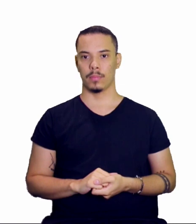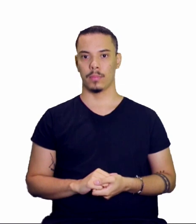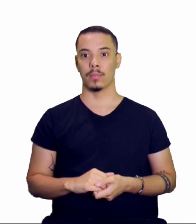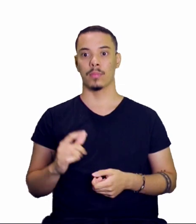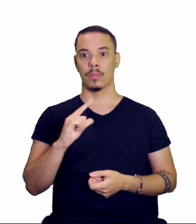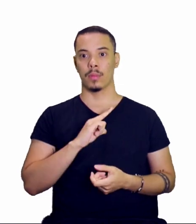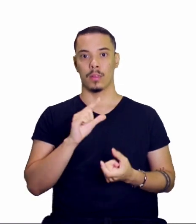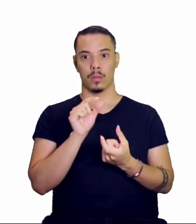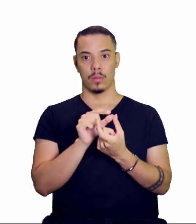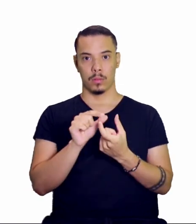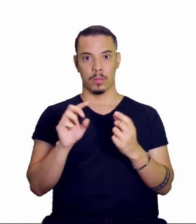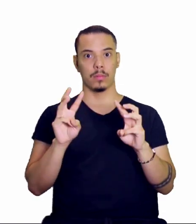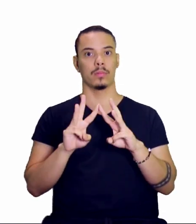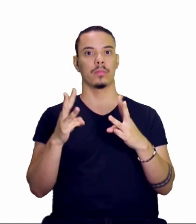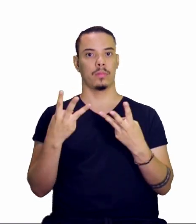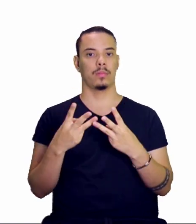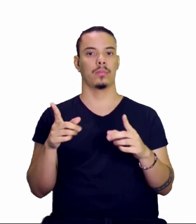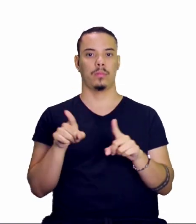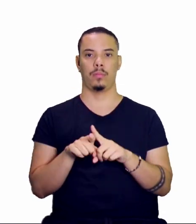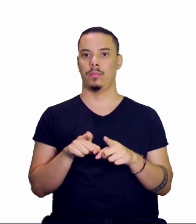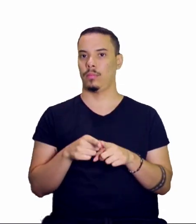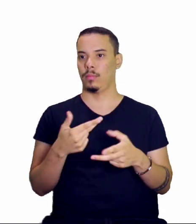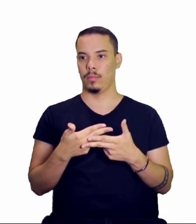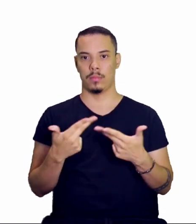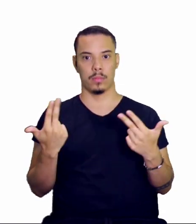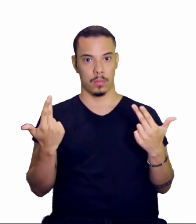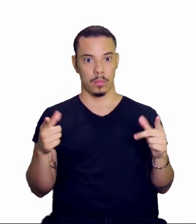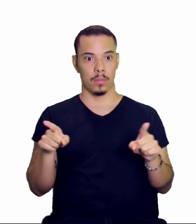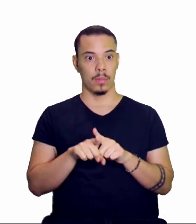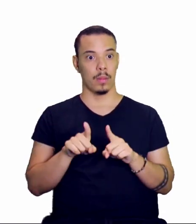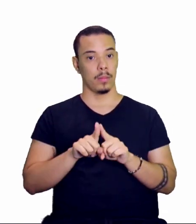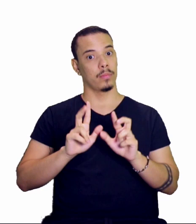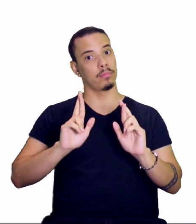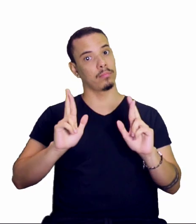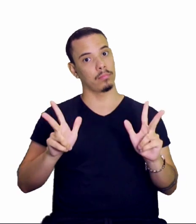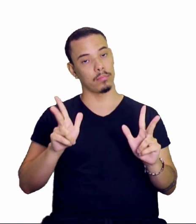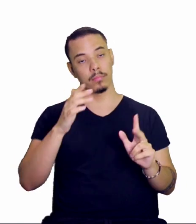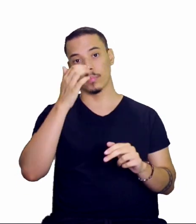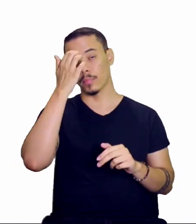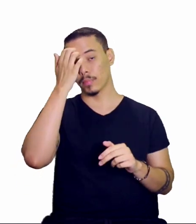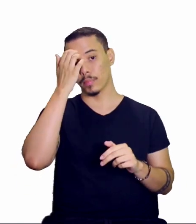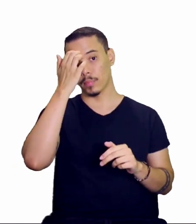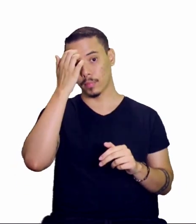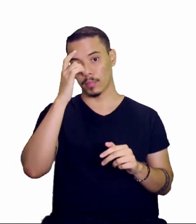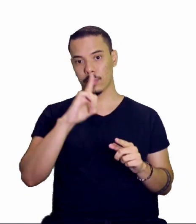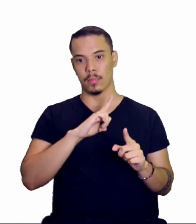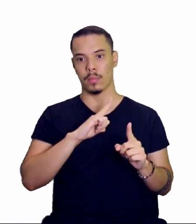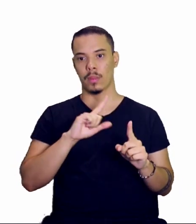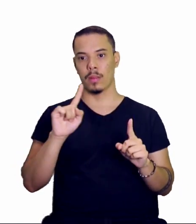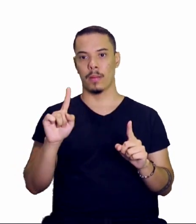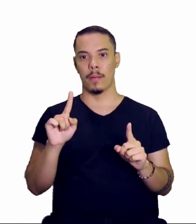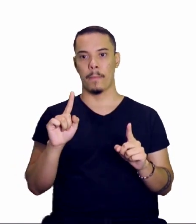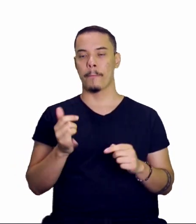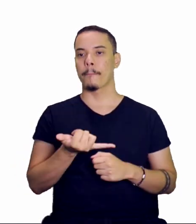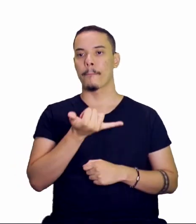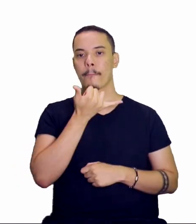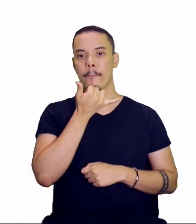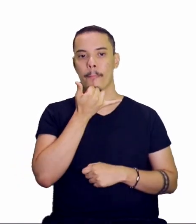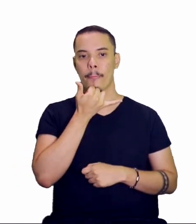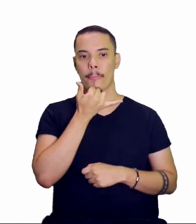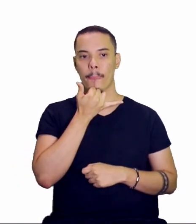unidade de massa. Também, unidade de massa, mesma coisa, aí já apresentou um pouquinho diferente em notação científica, desculpe,